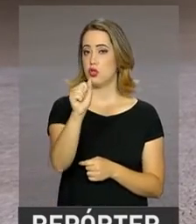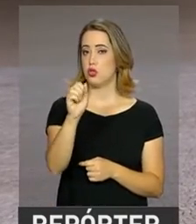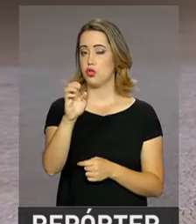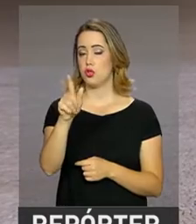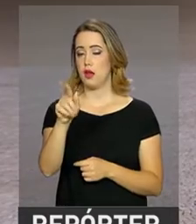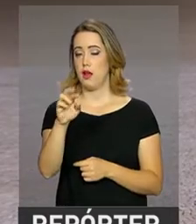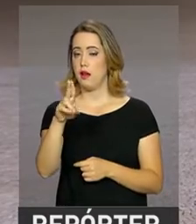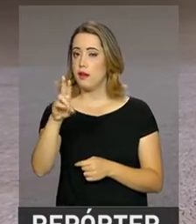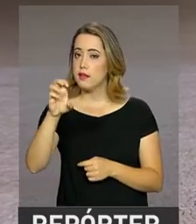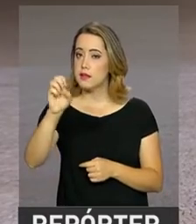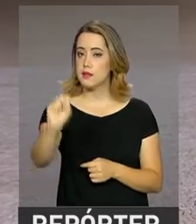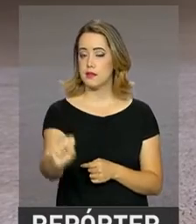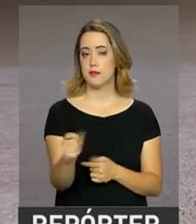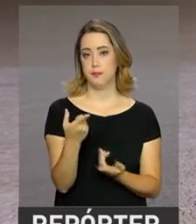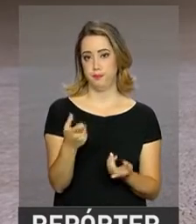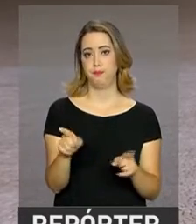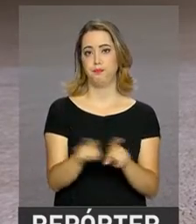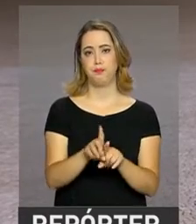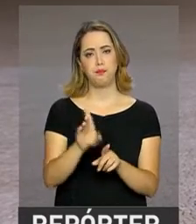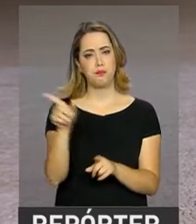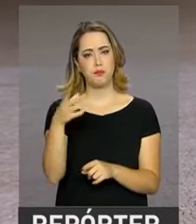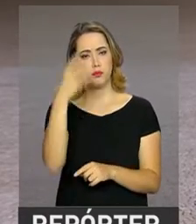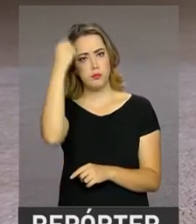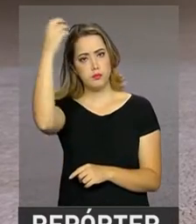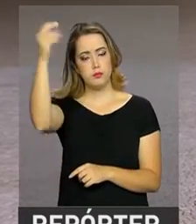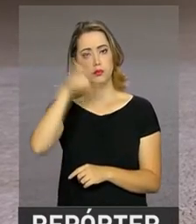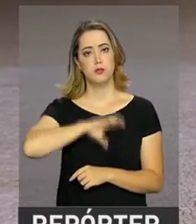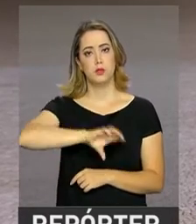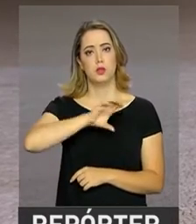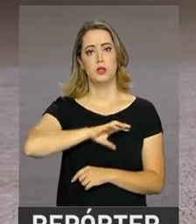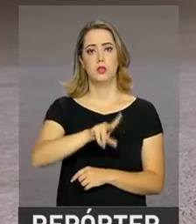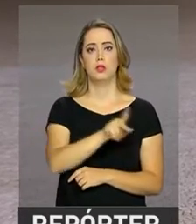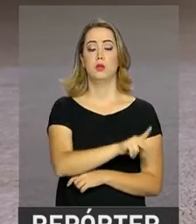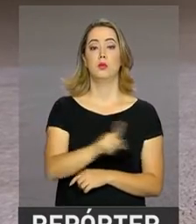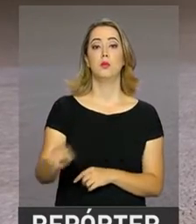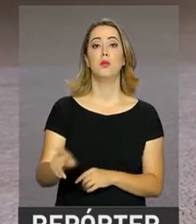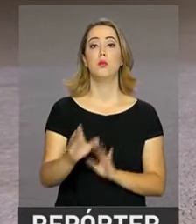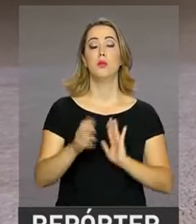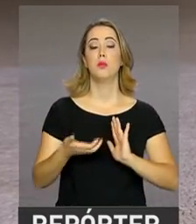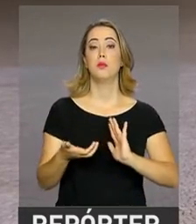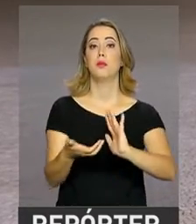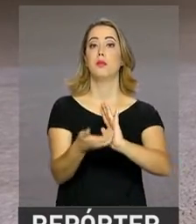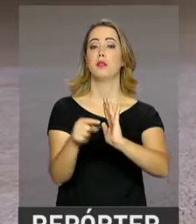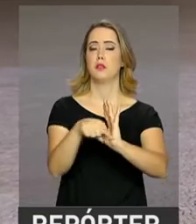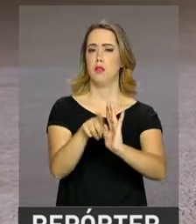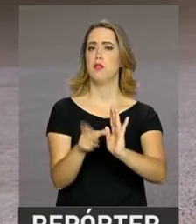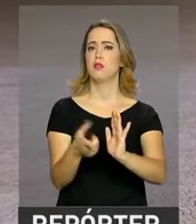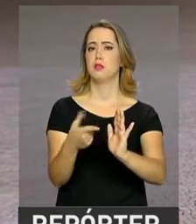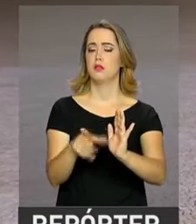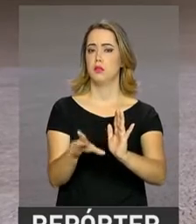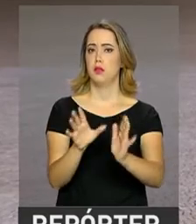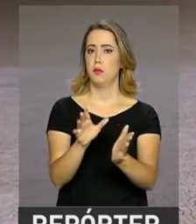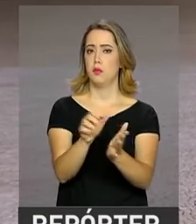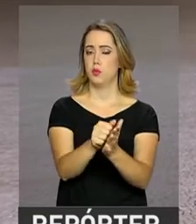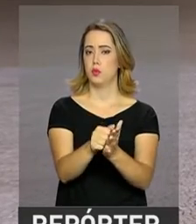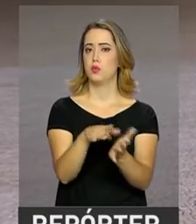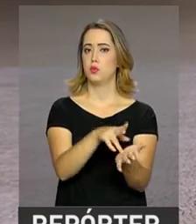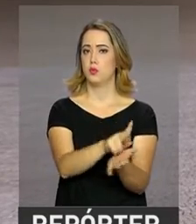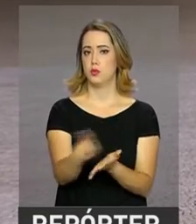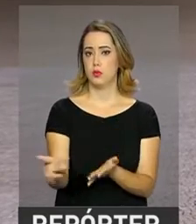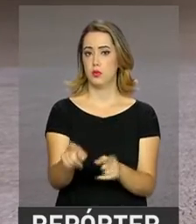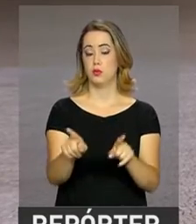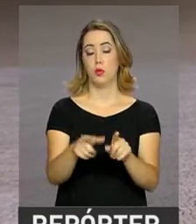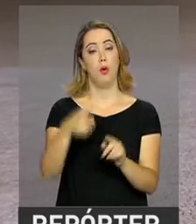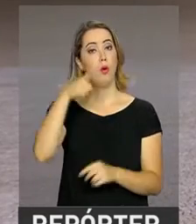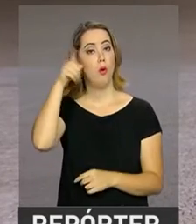quem assumiu a presidência do país foi o presidente da câmara dos deputados rodrigo maia ontem ele sancionou o orçamento da união para 2017